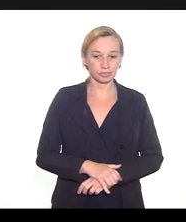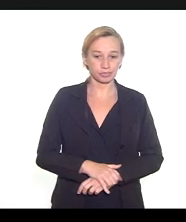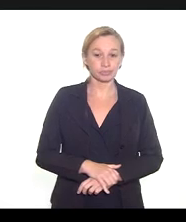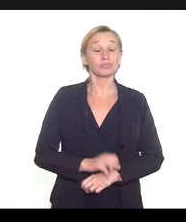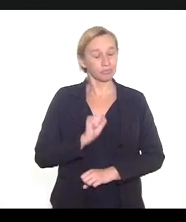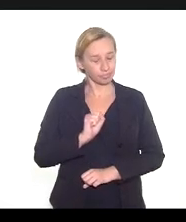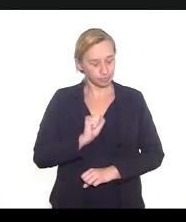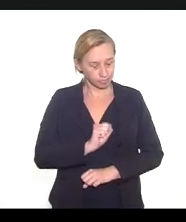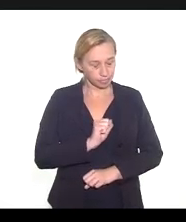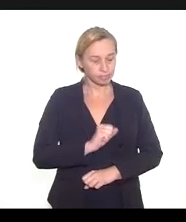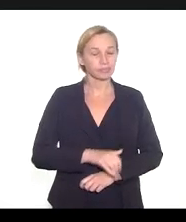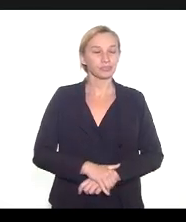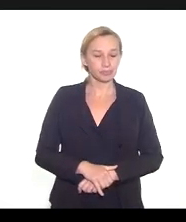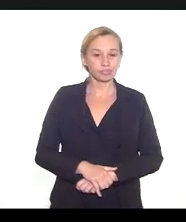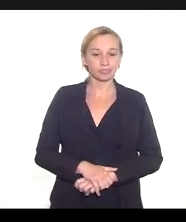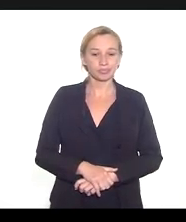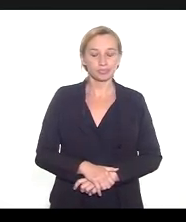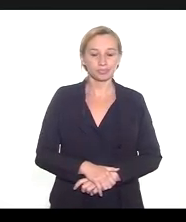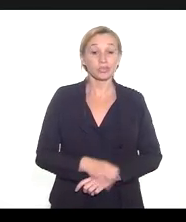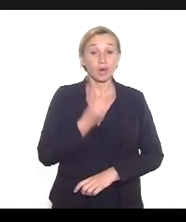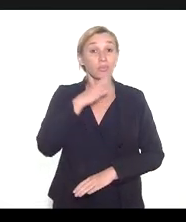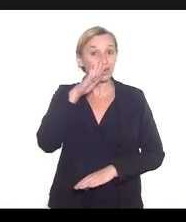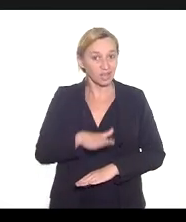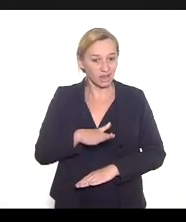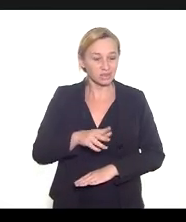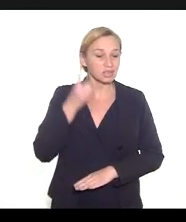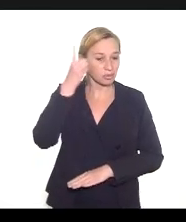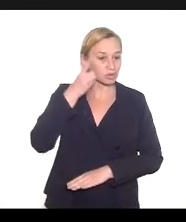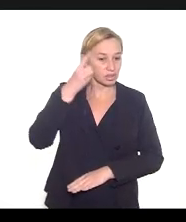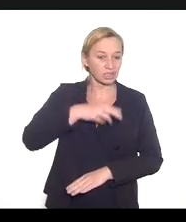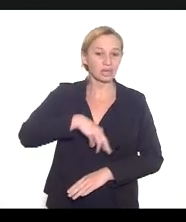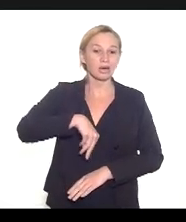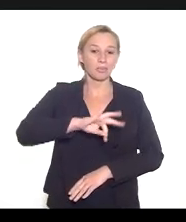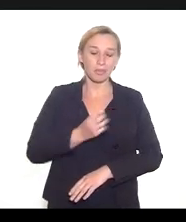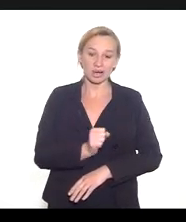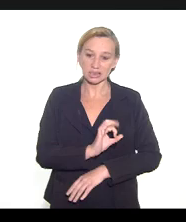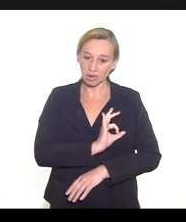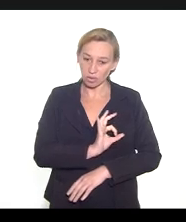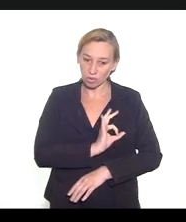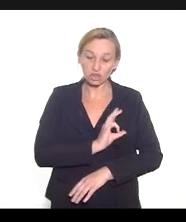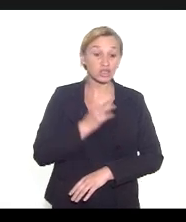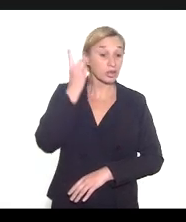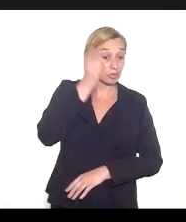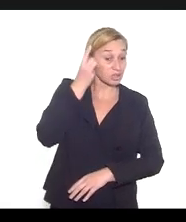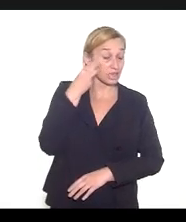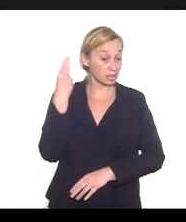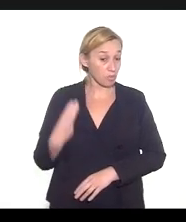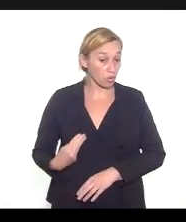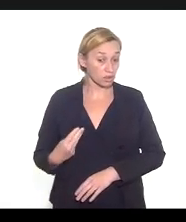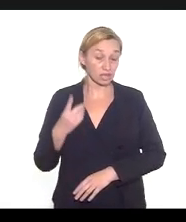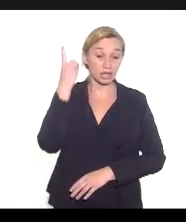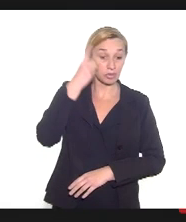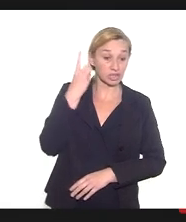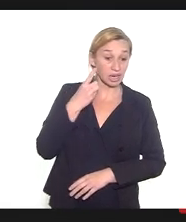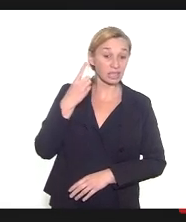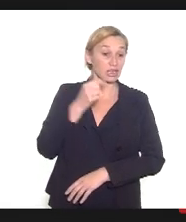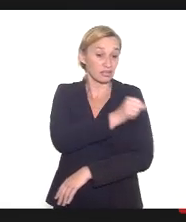o homem pode Boa tarde deputada Martha Rocha deputada Mônica Francisco